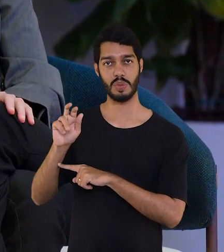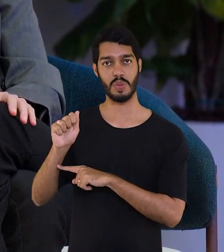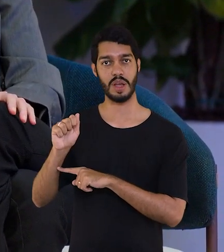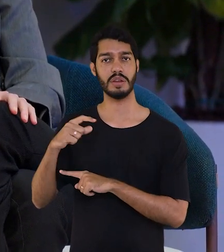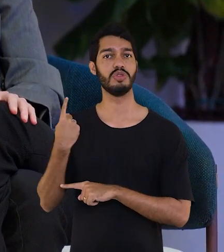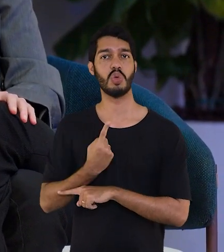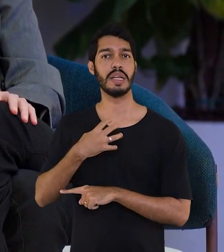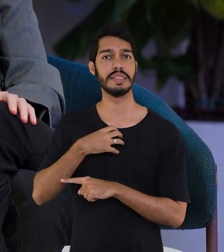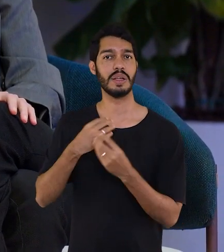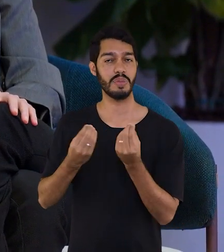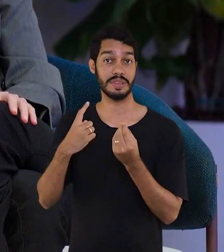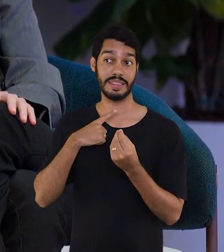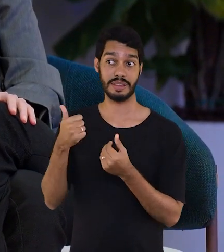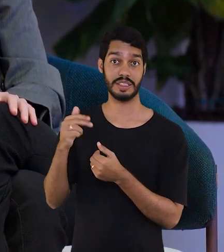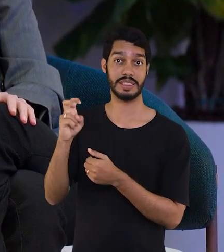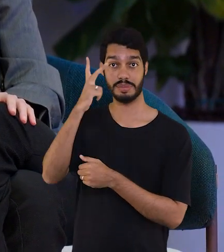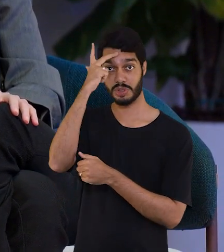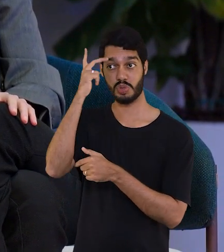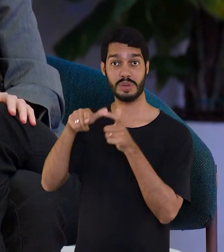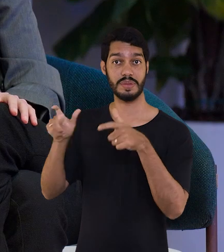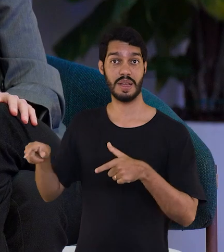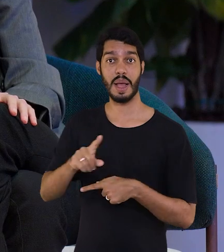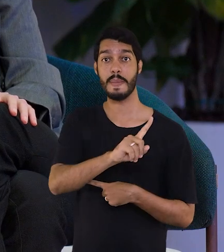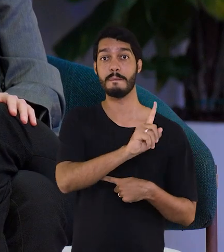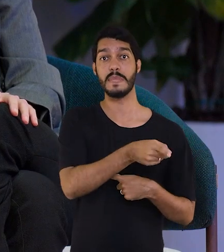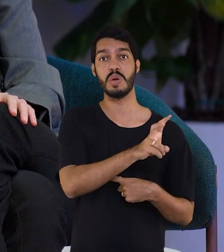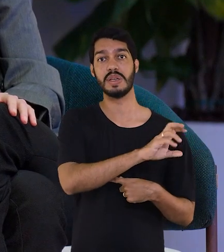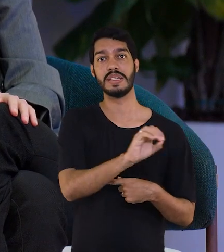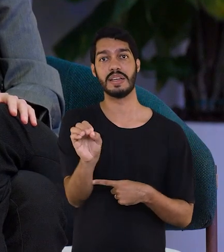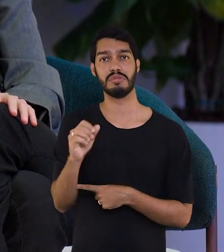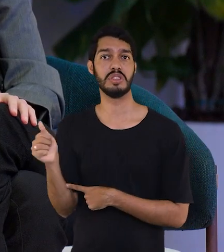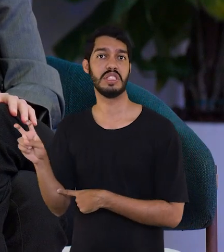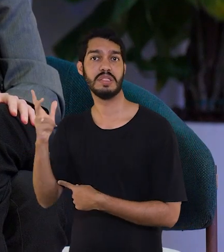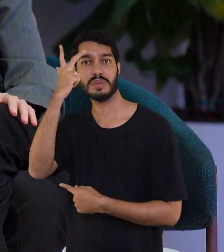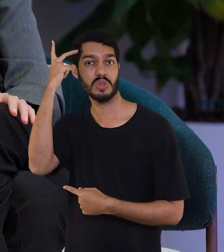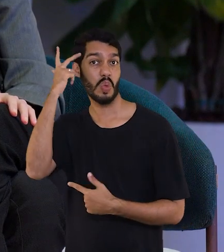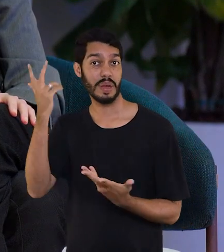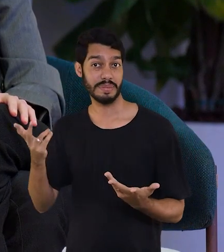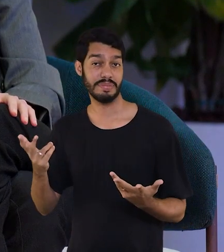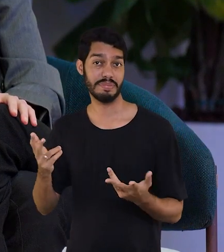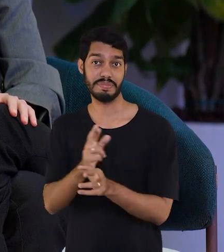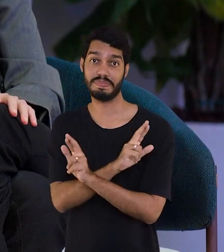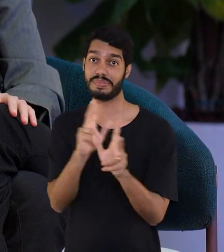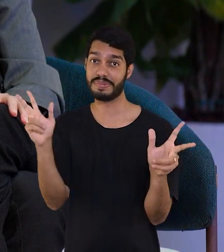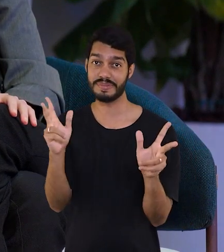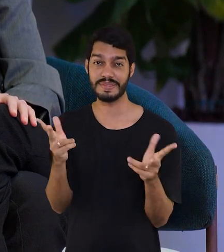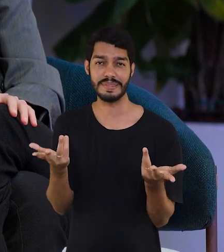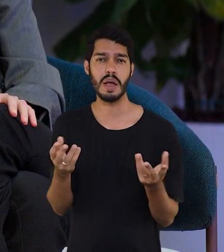gente fez nas empresas anteriores, cara, a gente tem 15 pessoas na Segura. A gente administra 1.500 corretoras de seguros. Tem 15 pessoas.